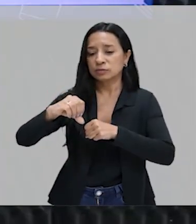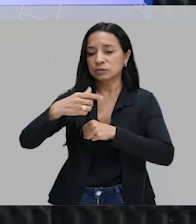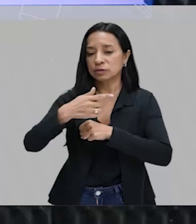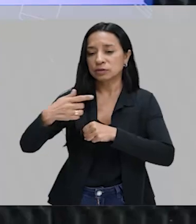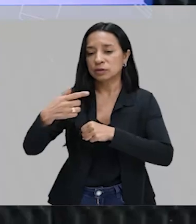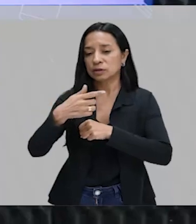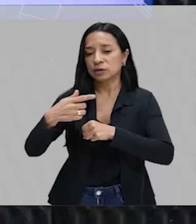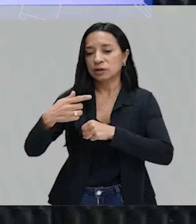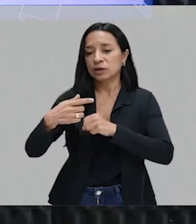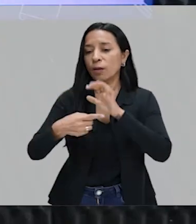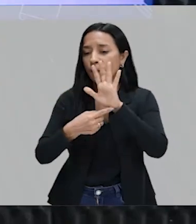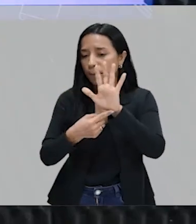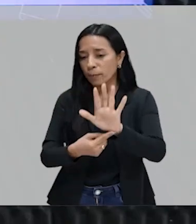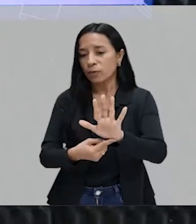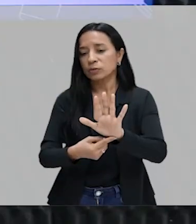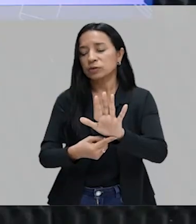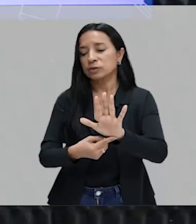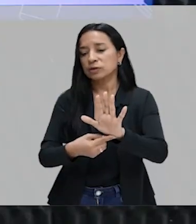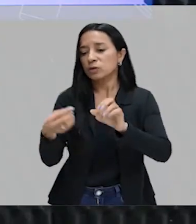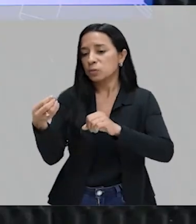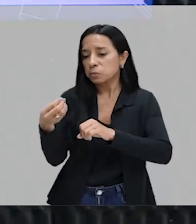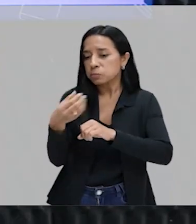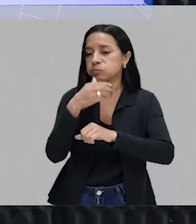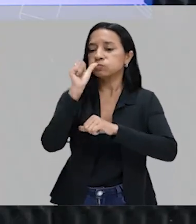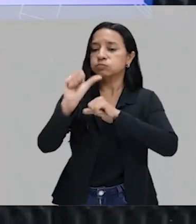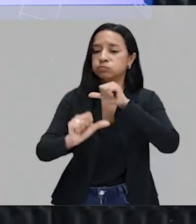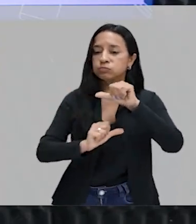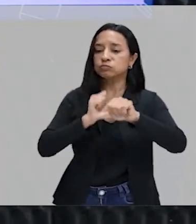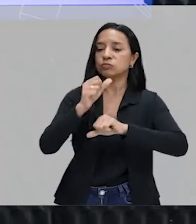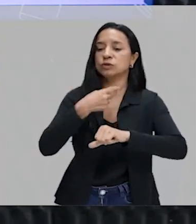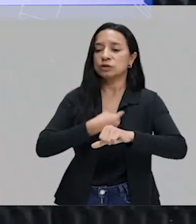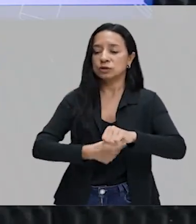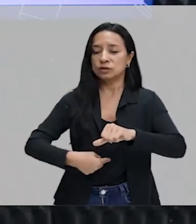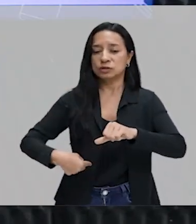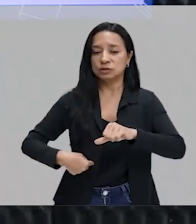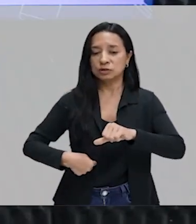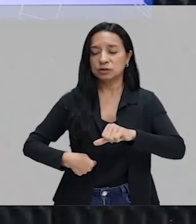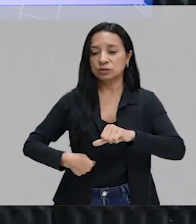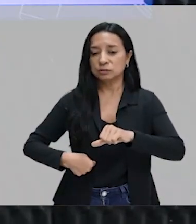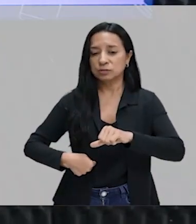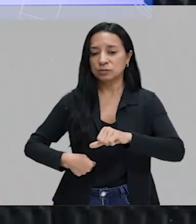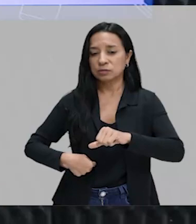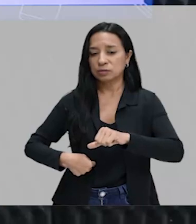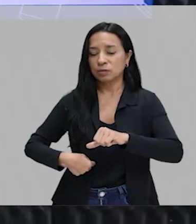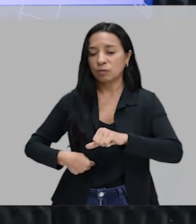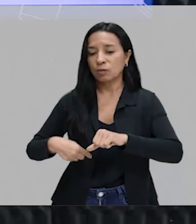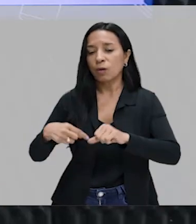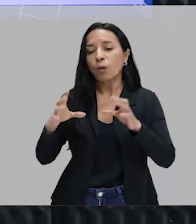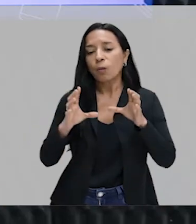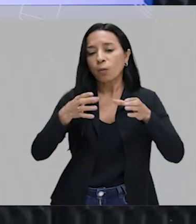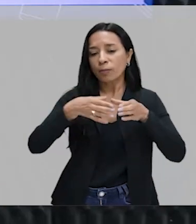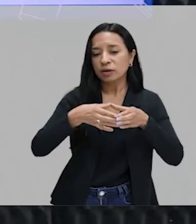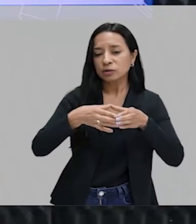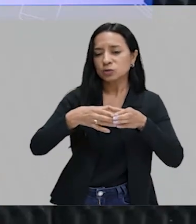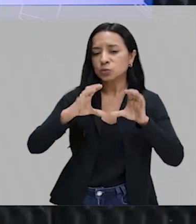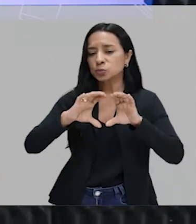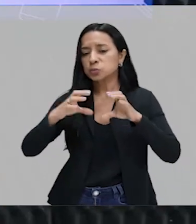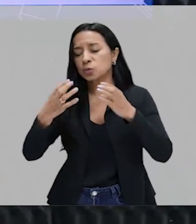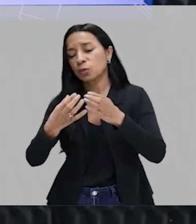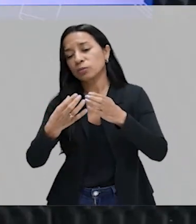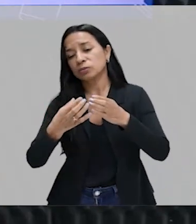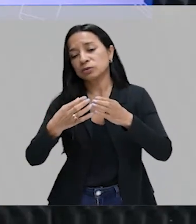foi um projeto do Partido Comunista. É evidente. Ele que controla o Estado